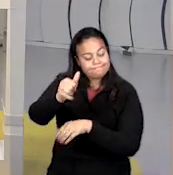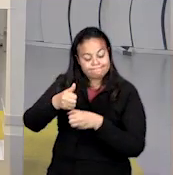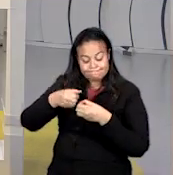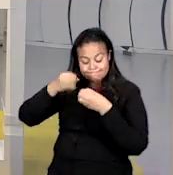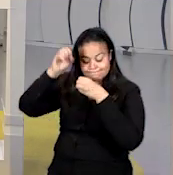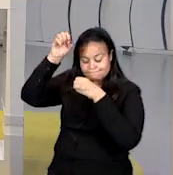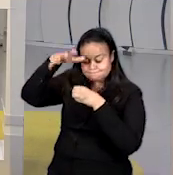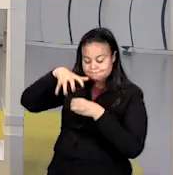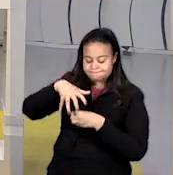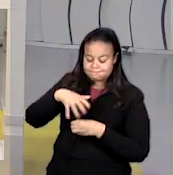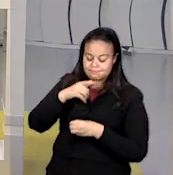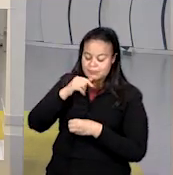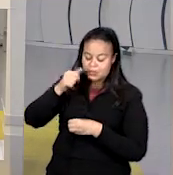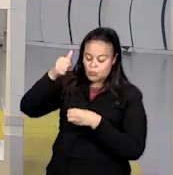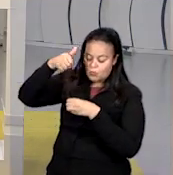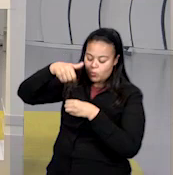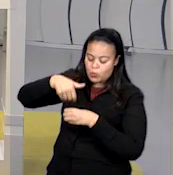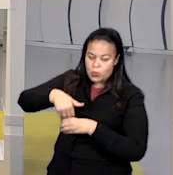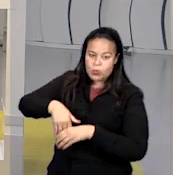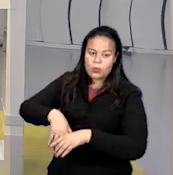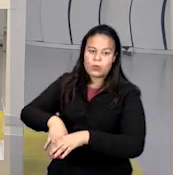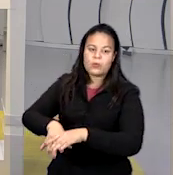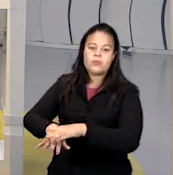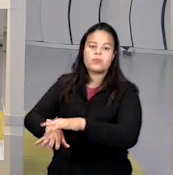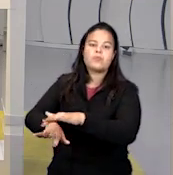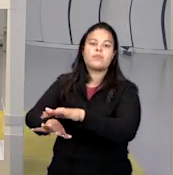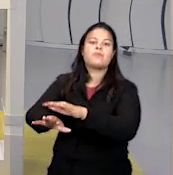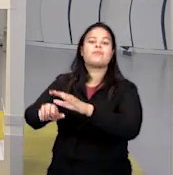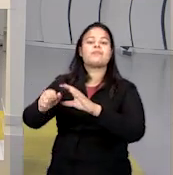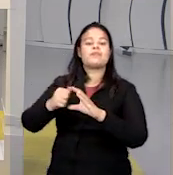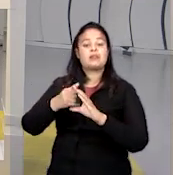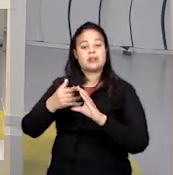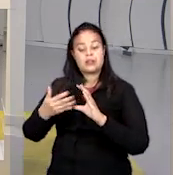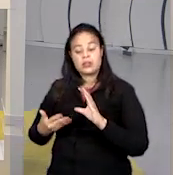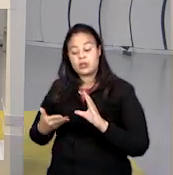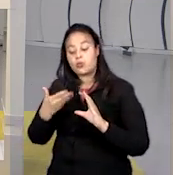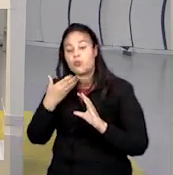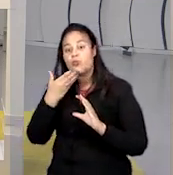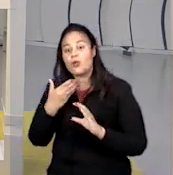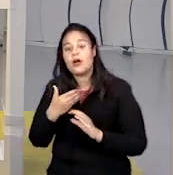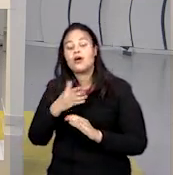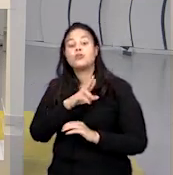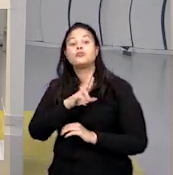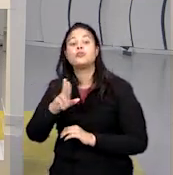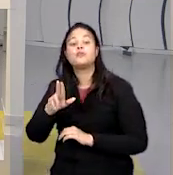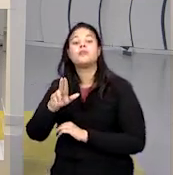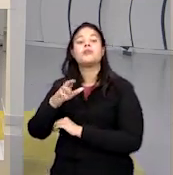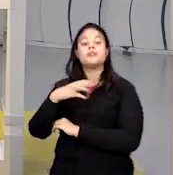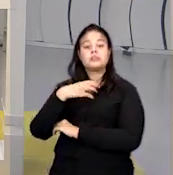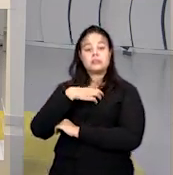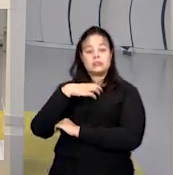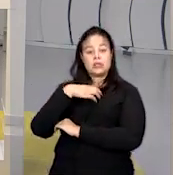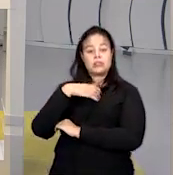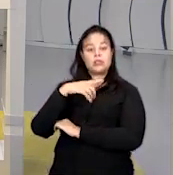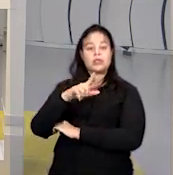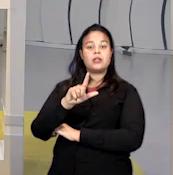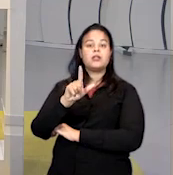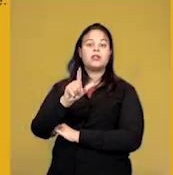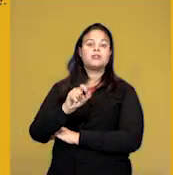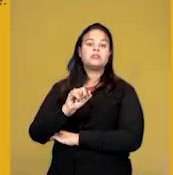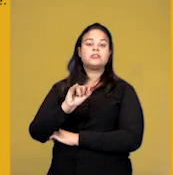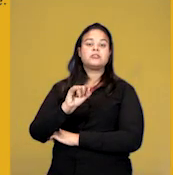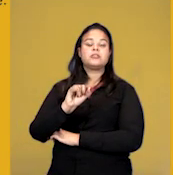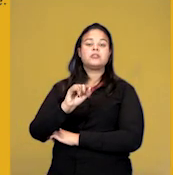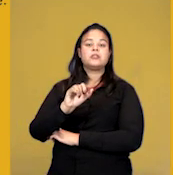embora. E é exatamente isso que caracteriza o processo de lixiviação do solo. E por fim,